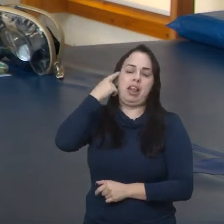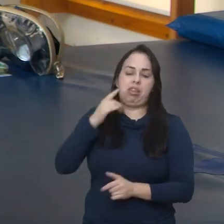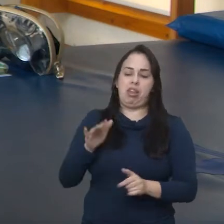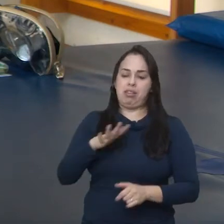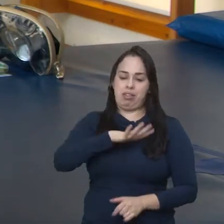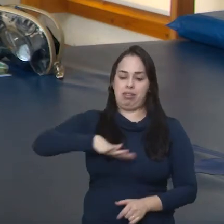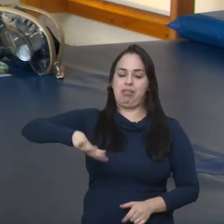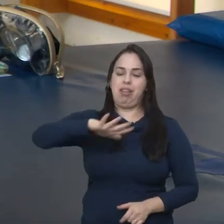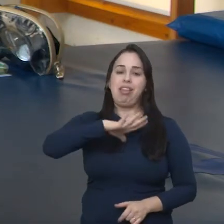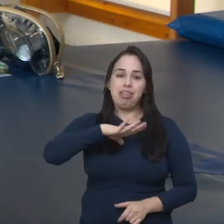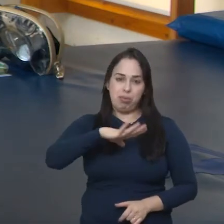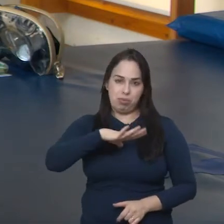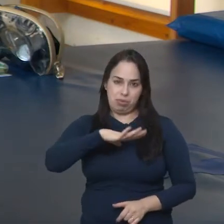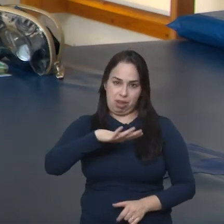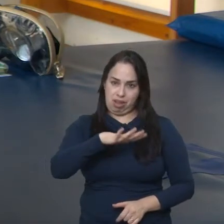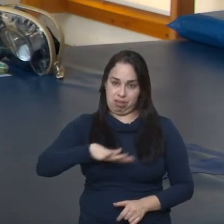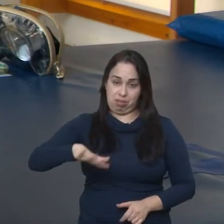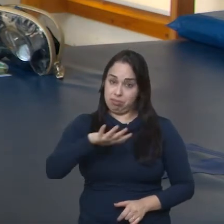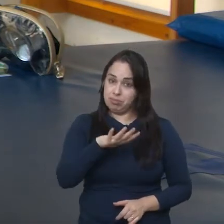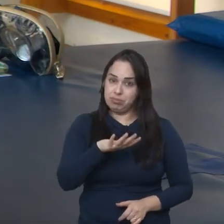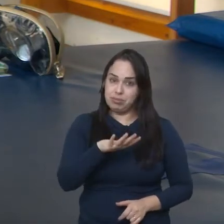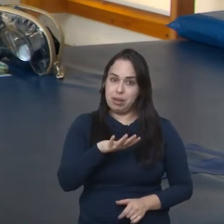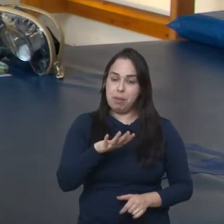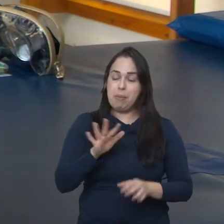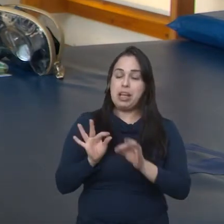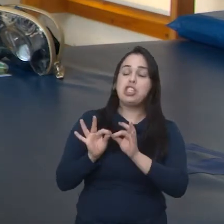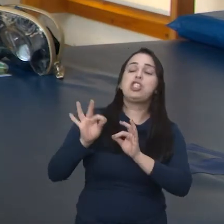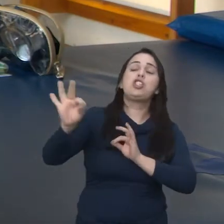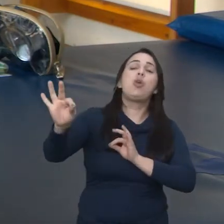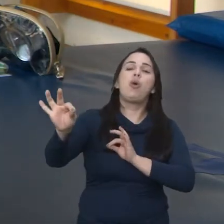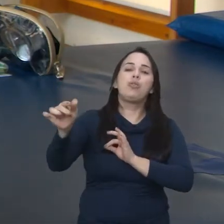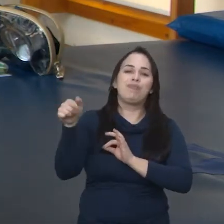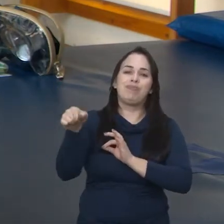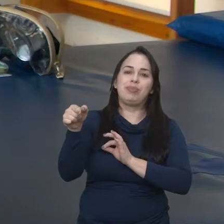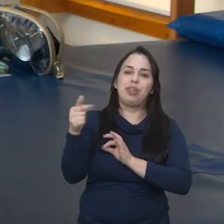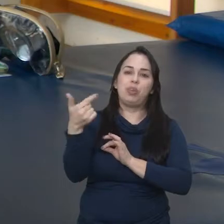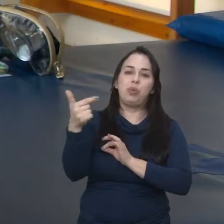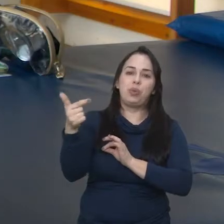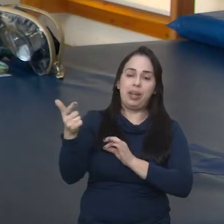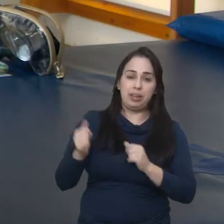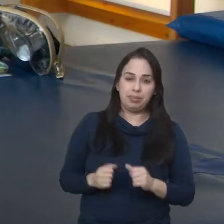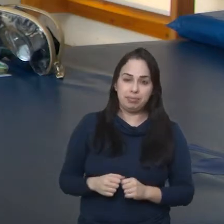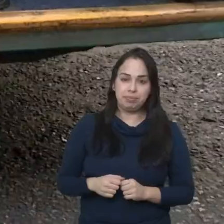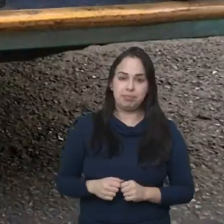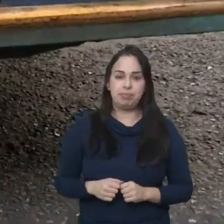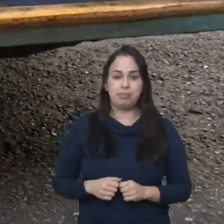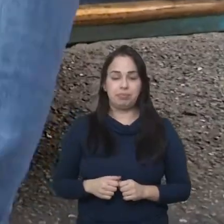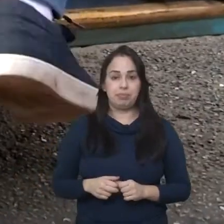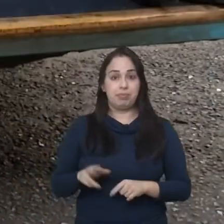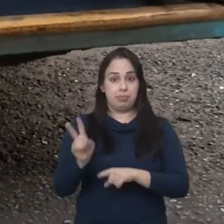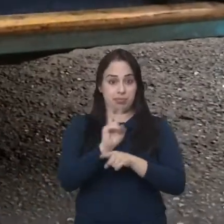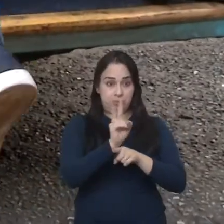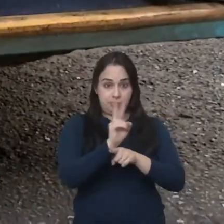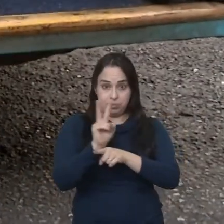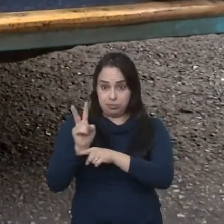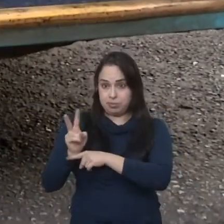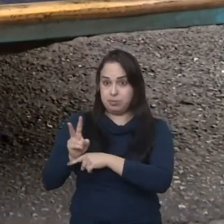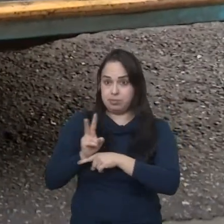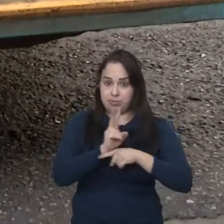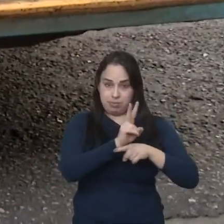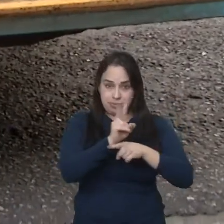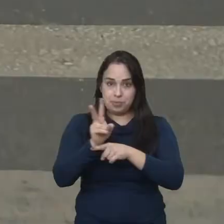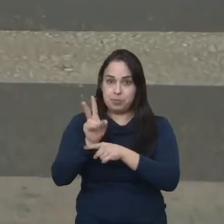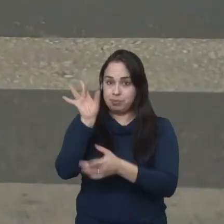cidade, onde as pessoas já estão localizadas, e as pessoas que não têm tanto recurso. E a fiscalização para garantir